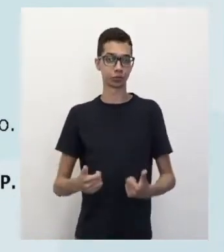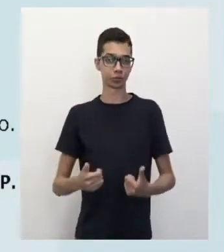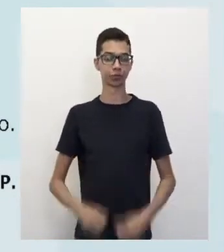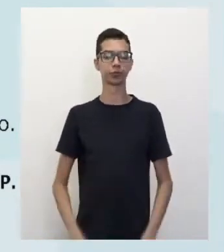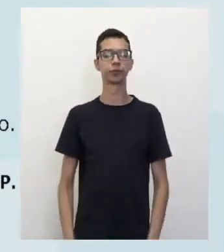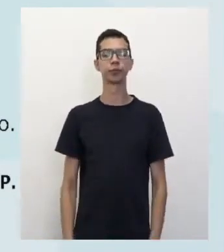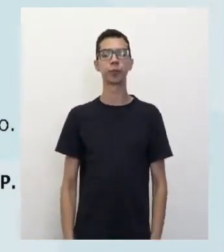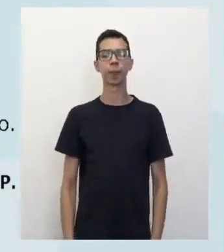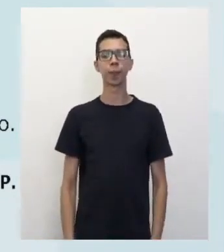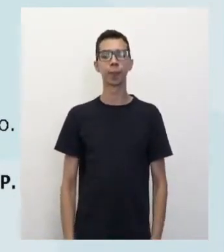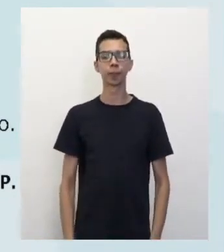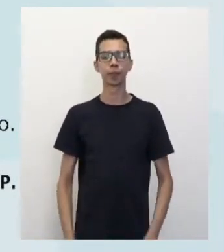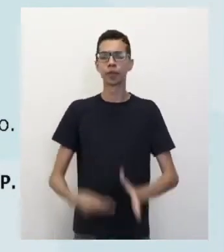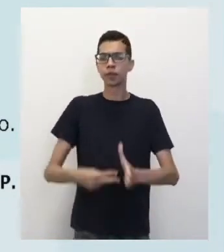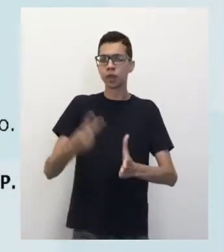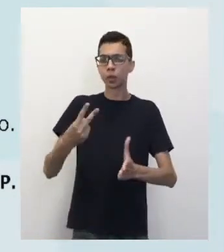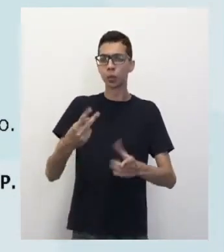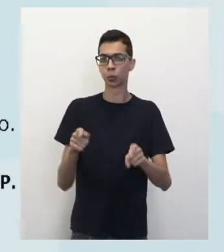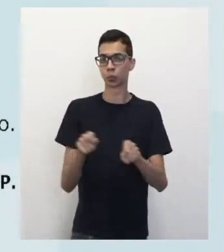A segunda,